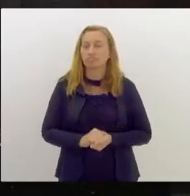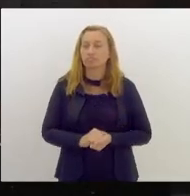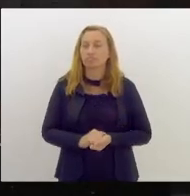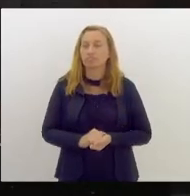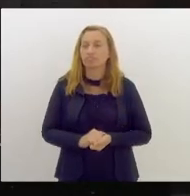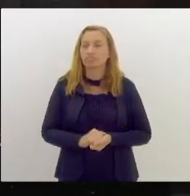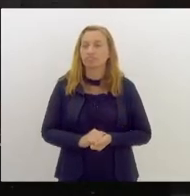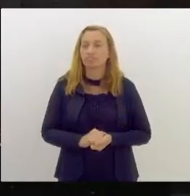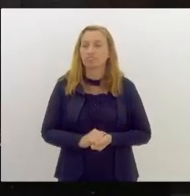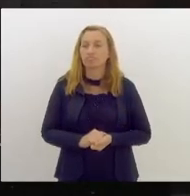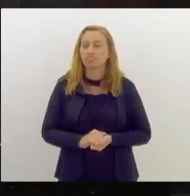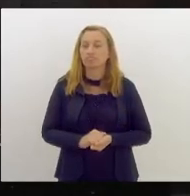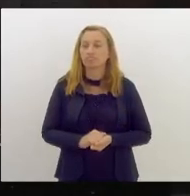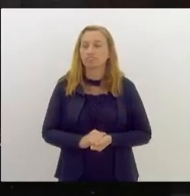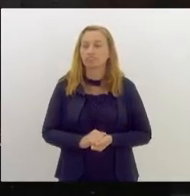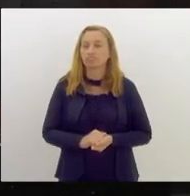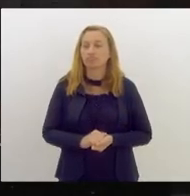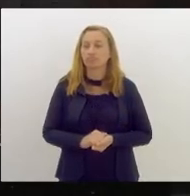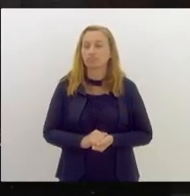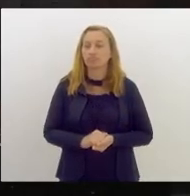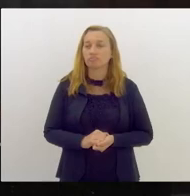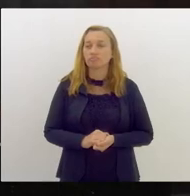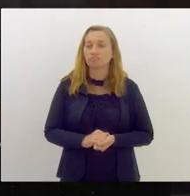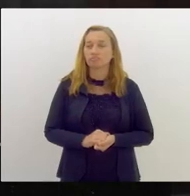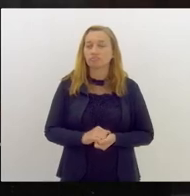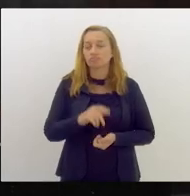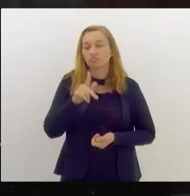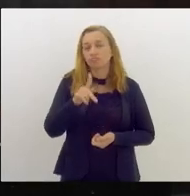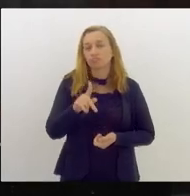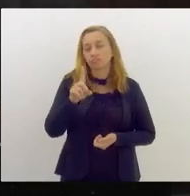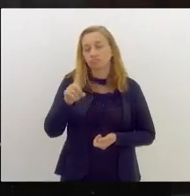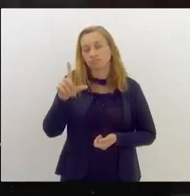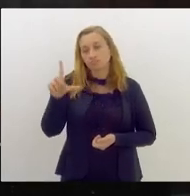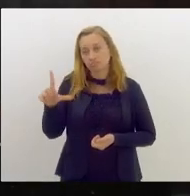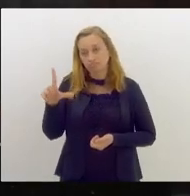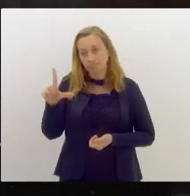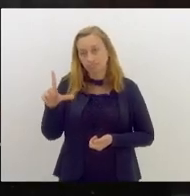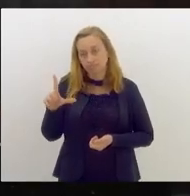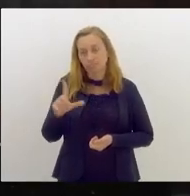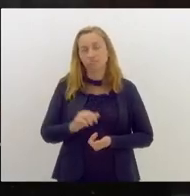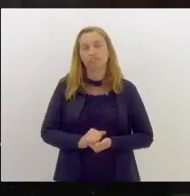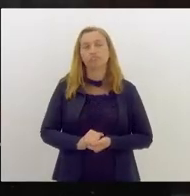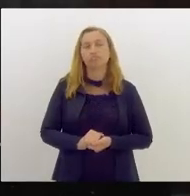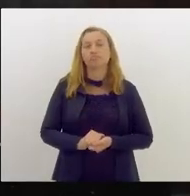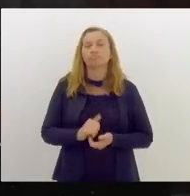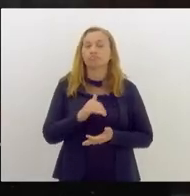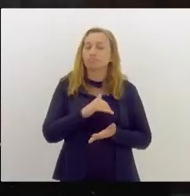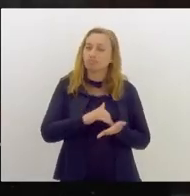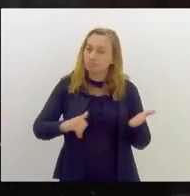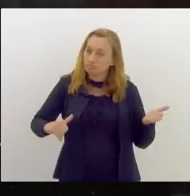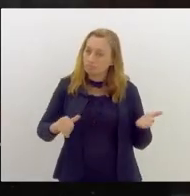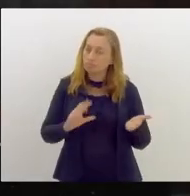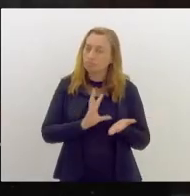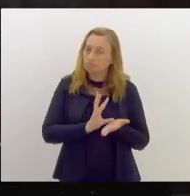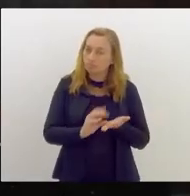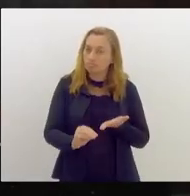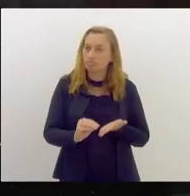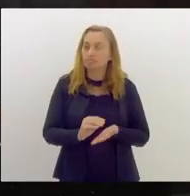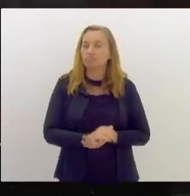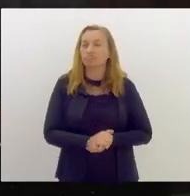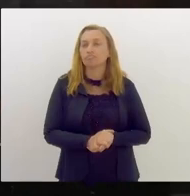quando este pdl que foi definitivamente retirado de pauta